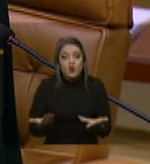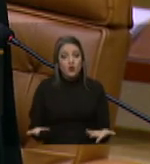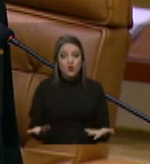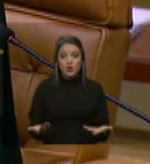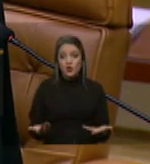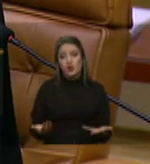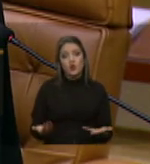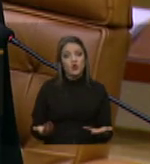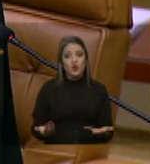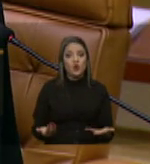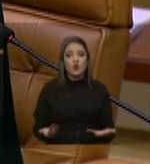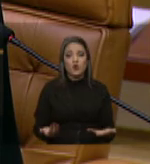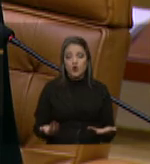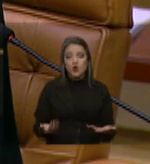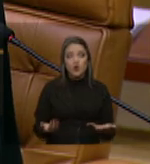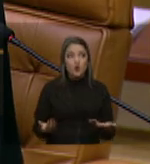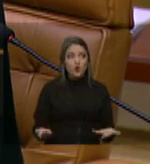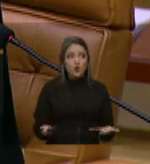necessárias